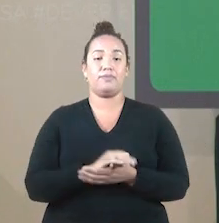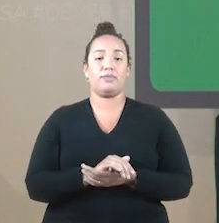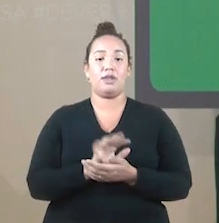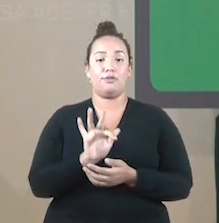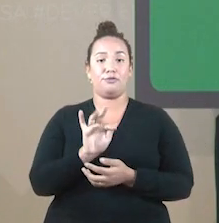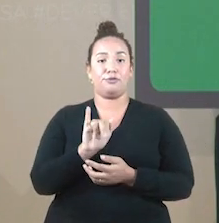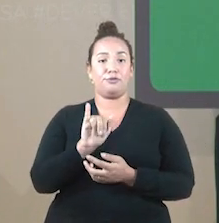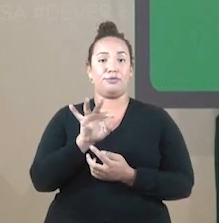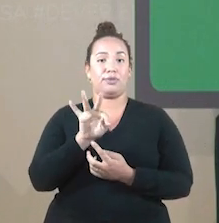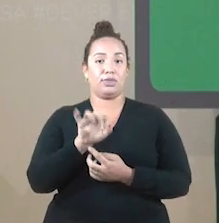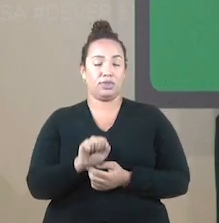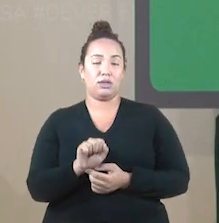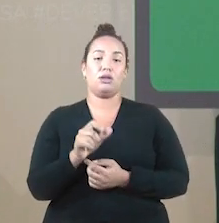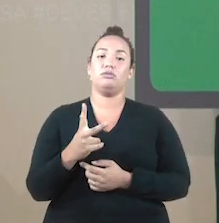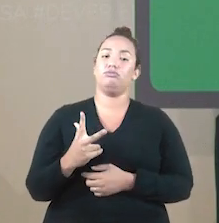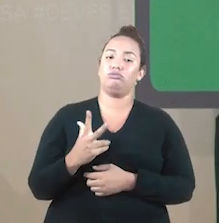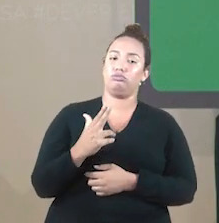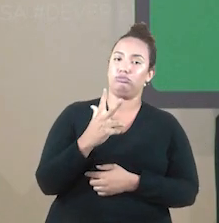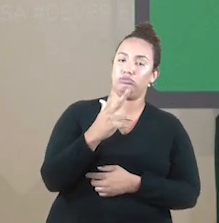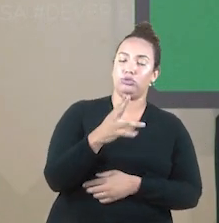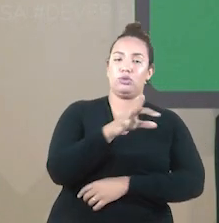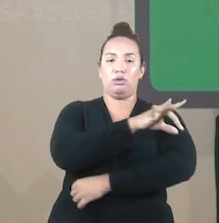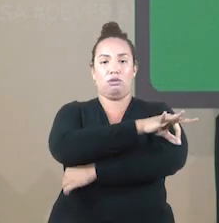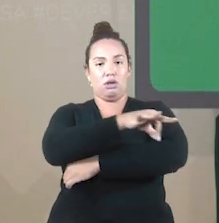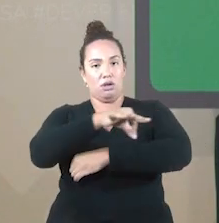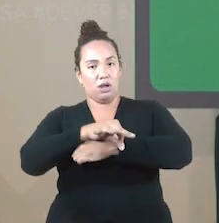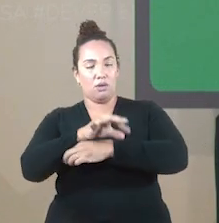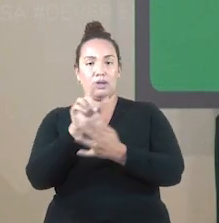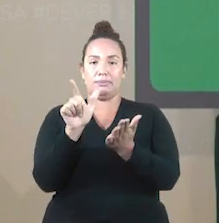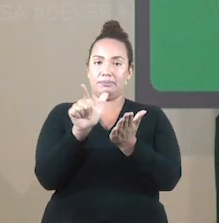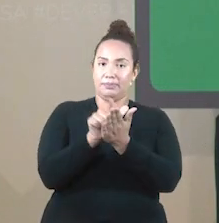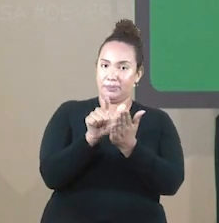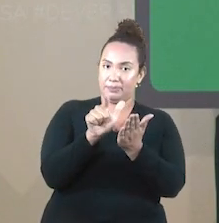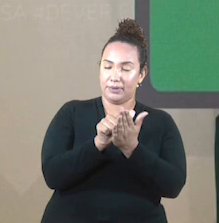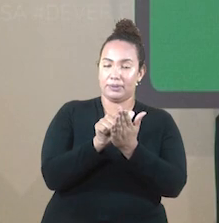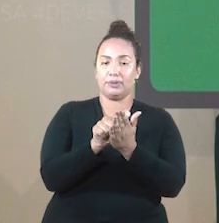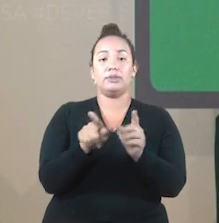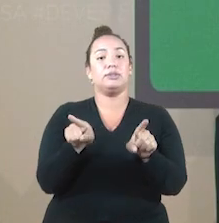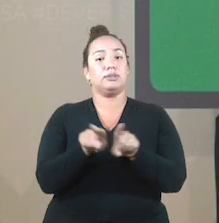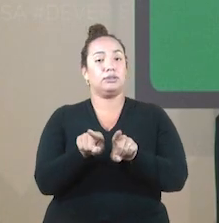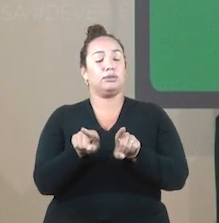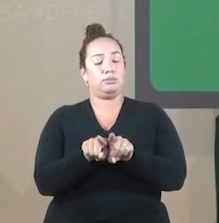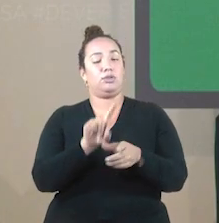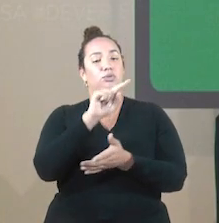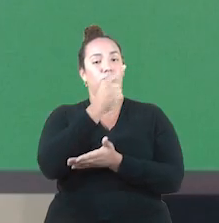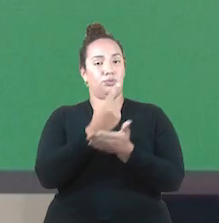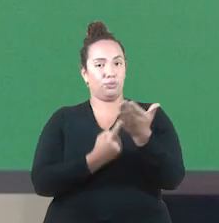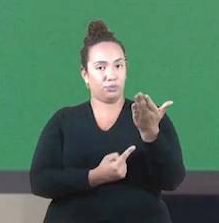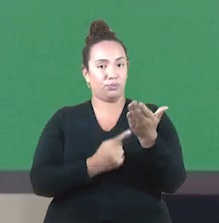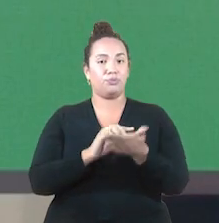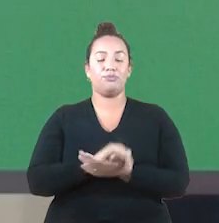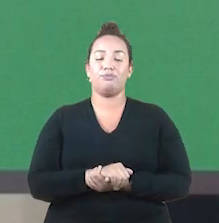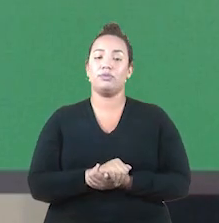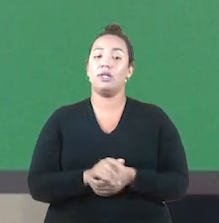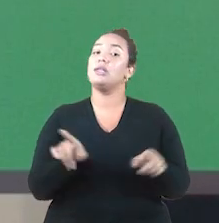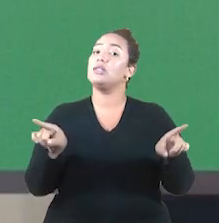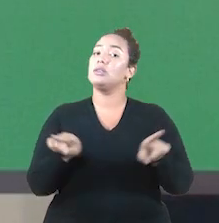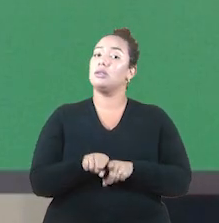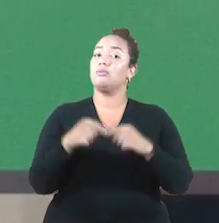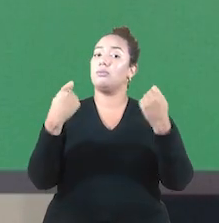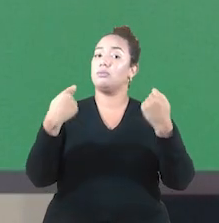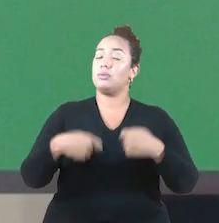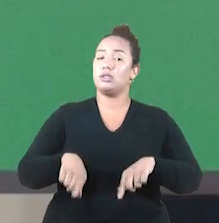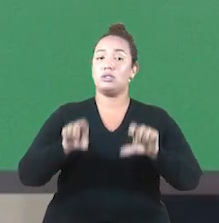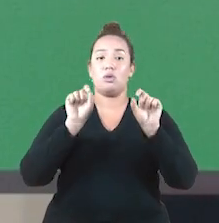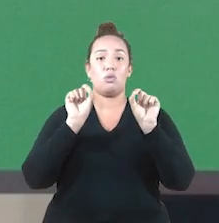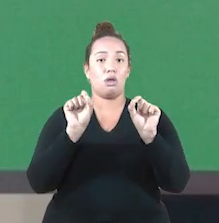fita adesiva, tesoura, régua, papel e também vale utilizar o caderno. Também vamos precisar